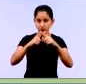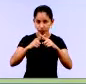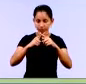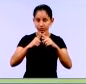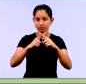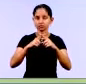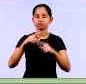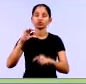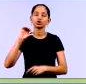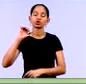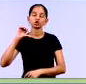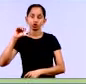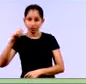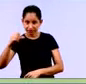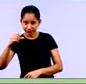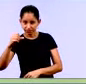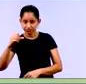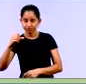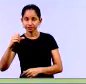os